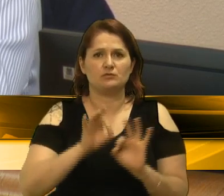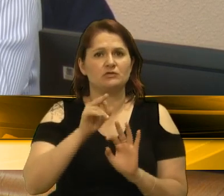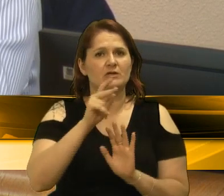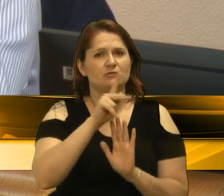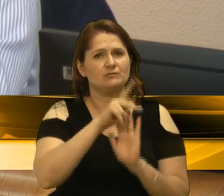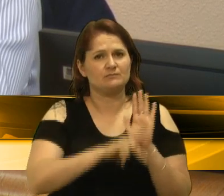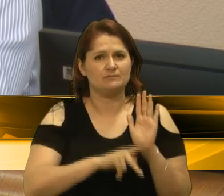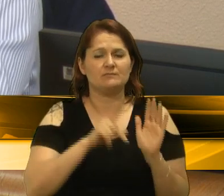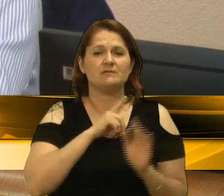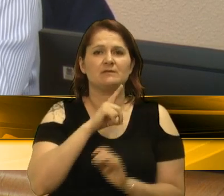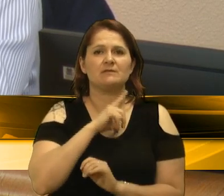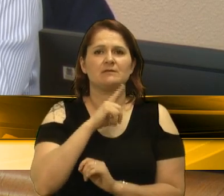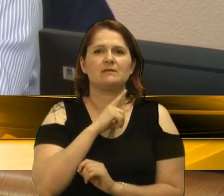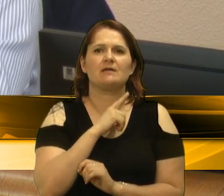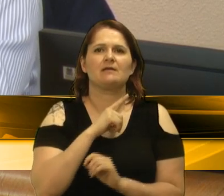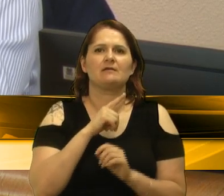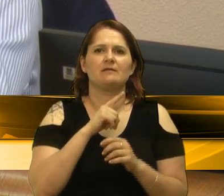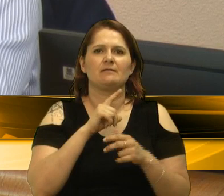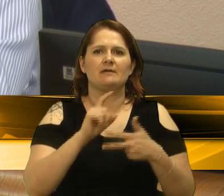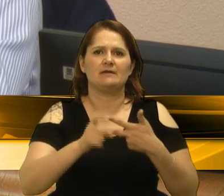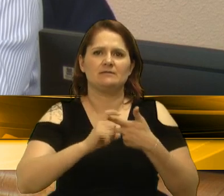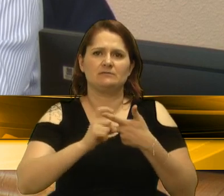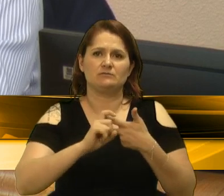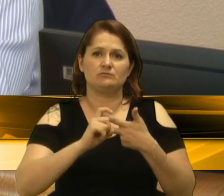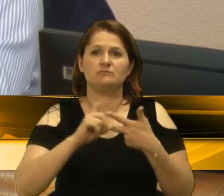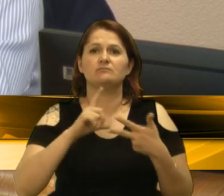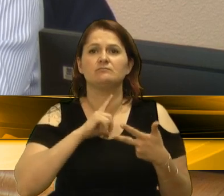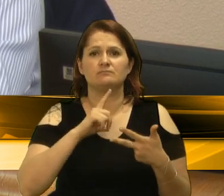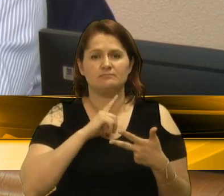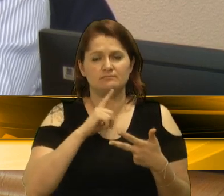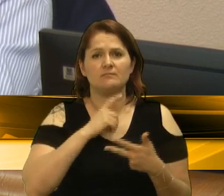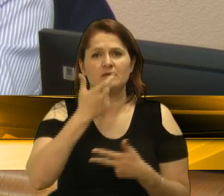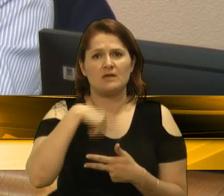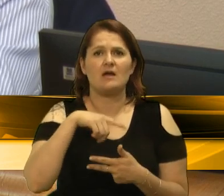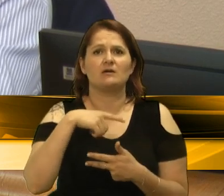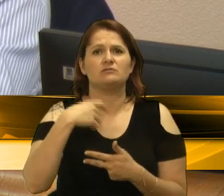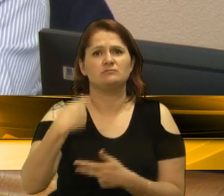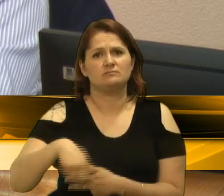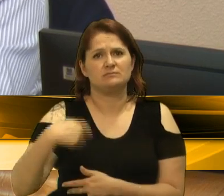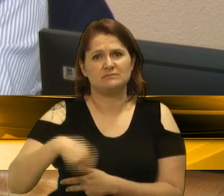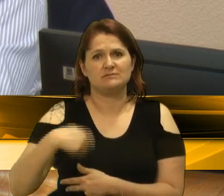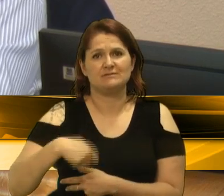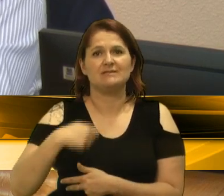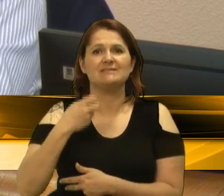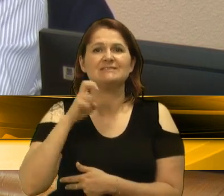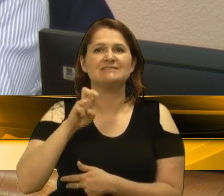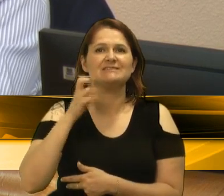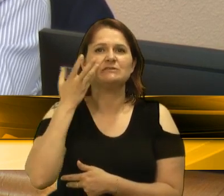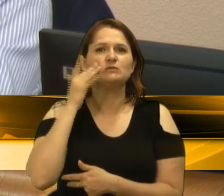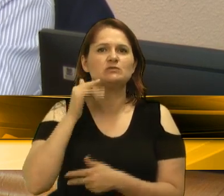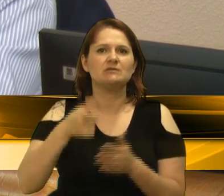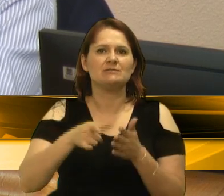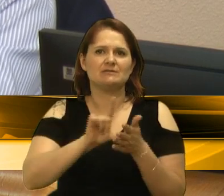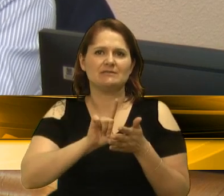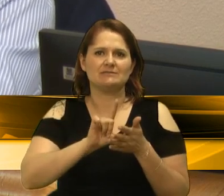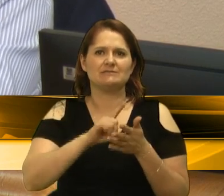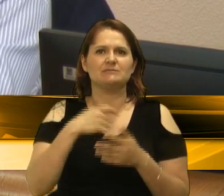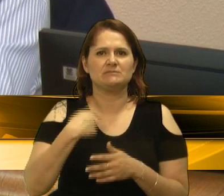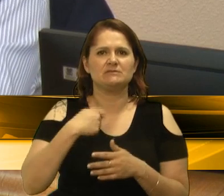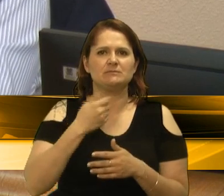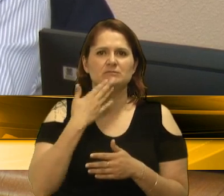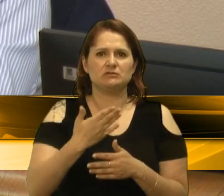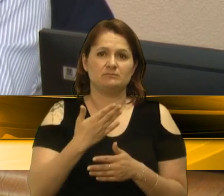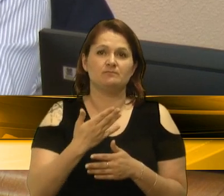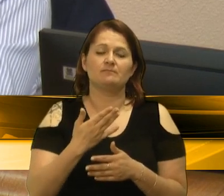oficiará ao Executivo solicitando que preste os esclarecimentos que julgar necessário no prazo de 5 dias úteis. O parágrafo 2º